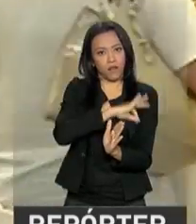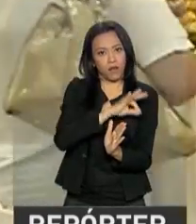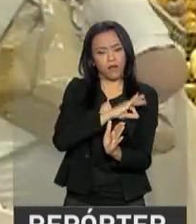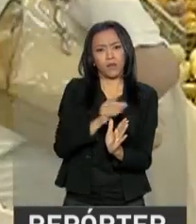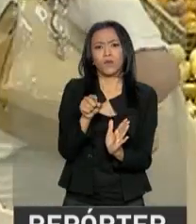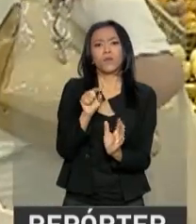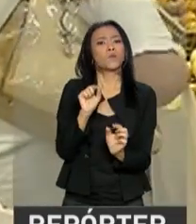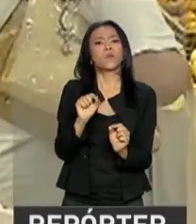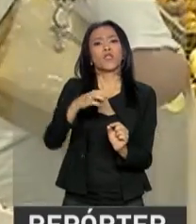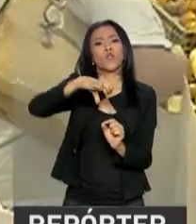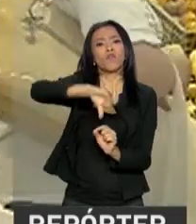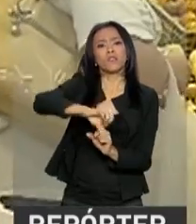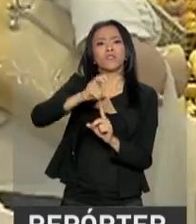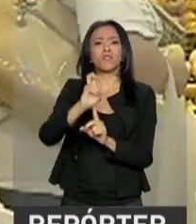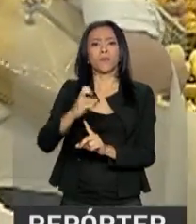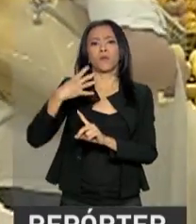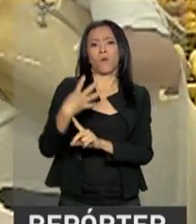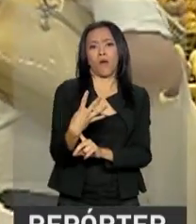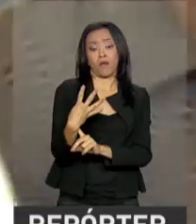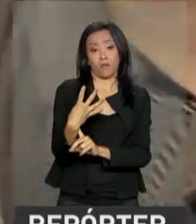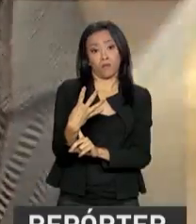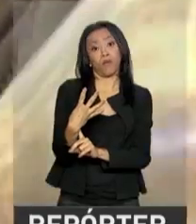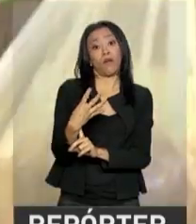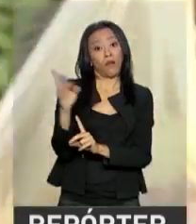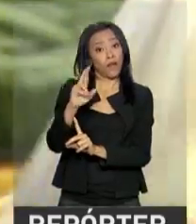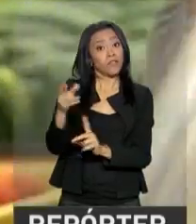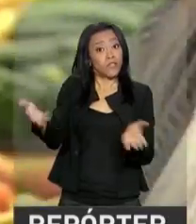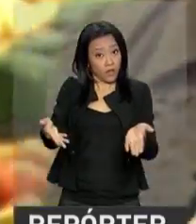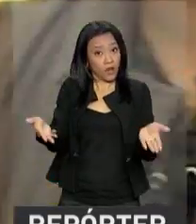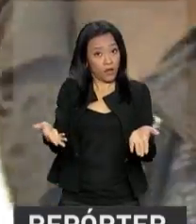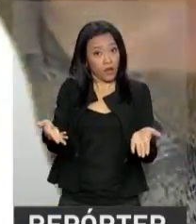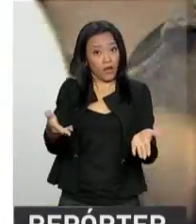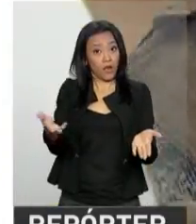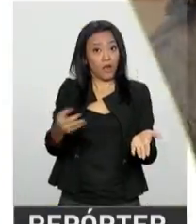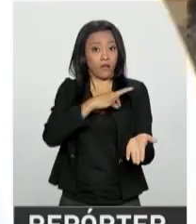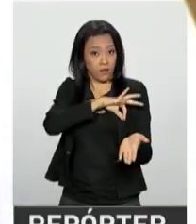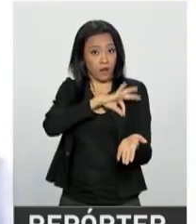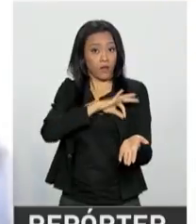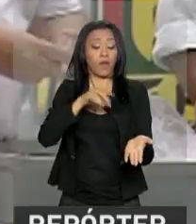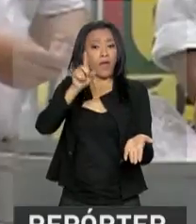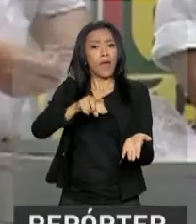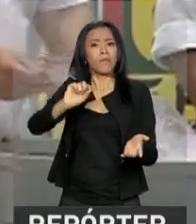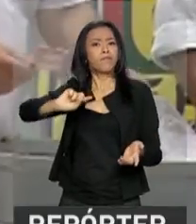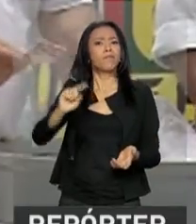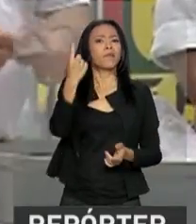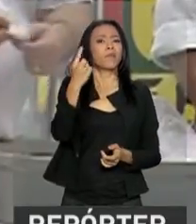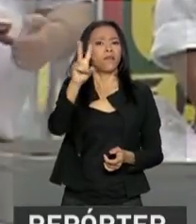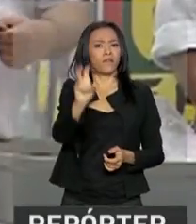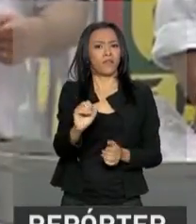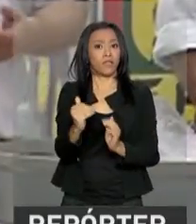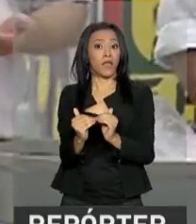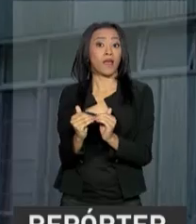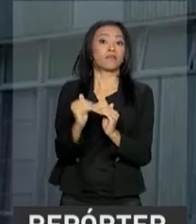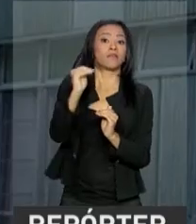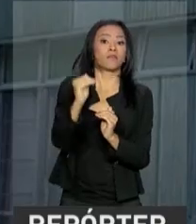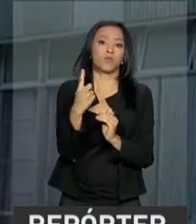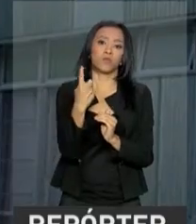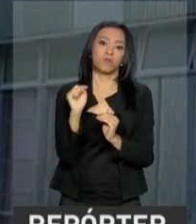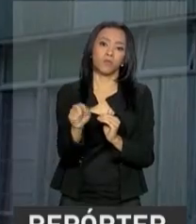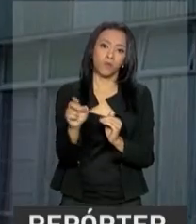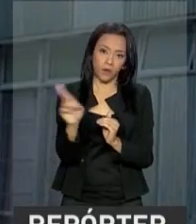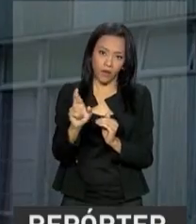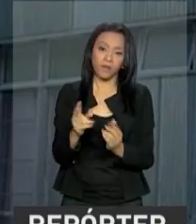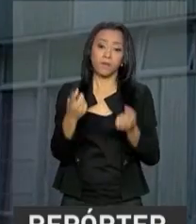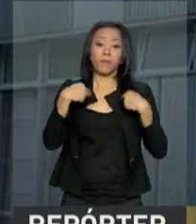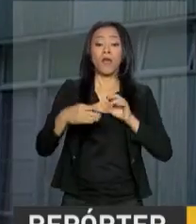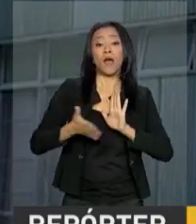que os 954 reais em vigor neste ano é a primeira vez que o valor supera os mil reais a proposta